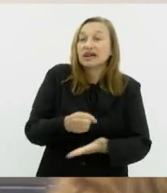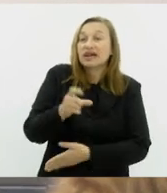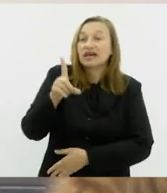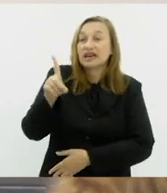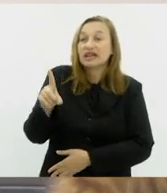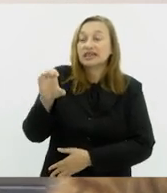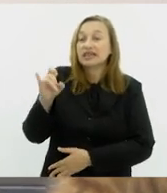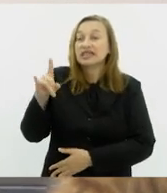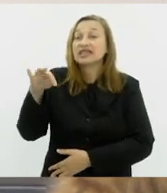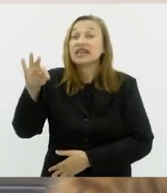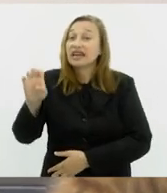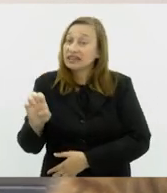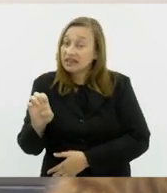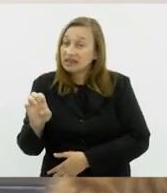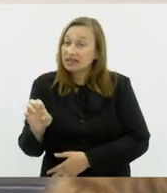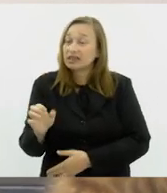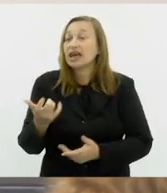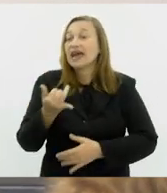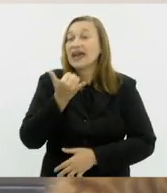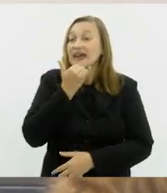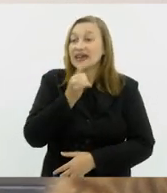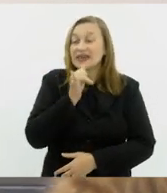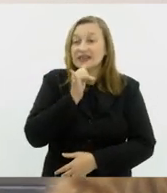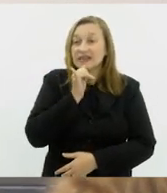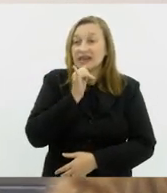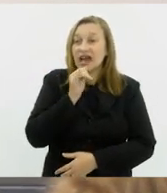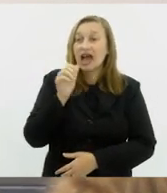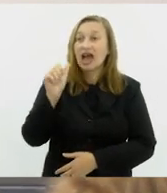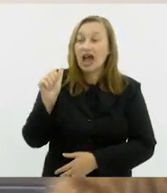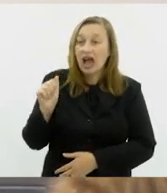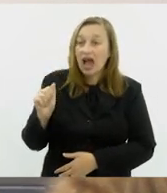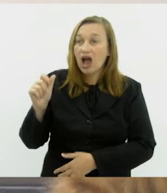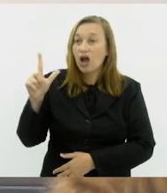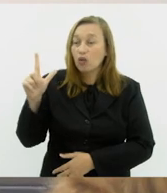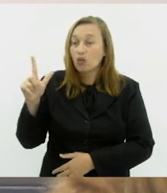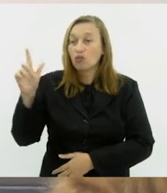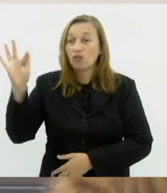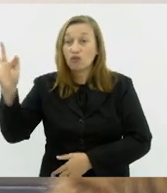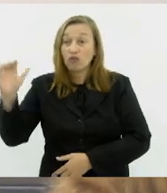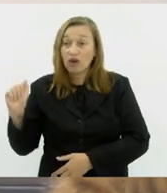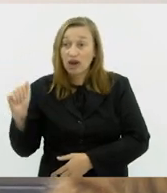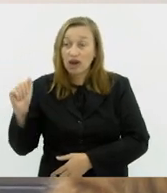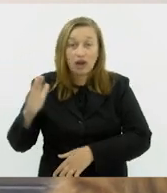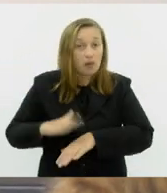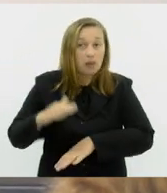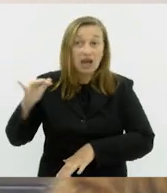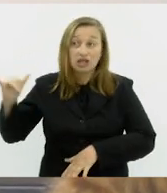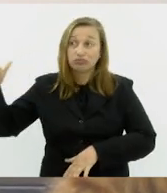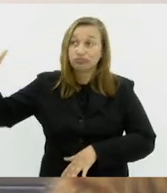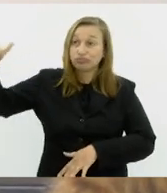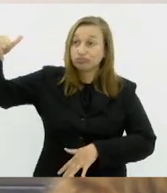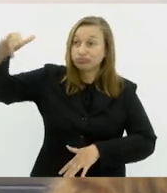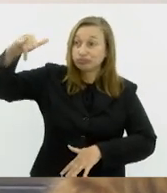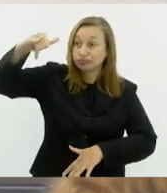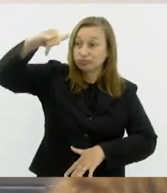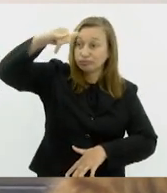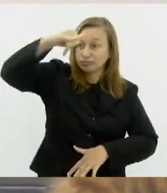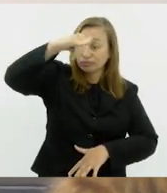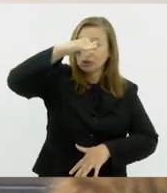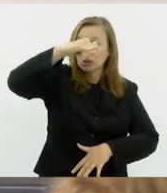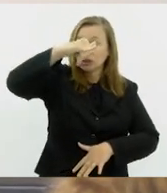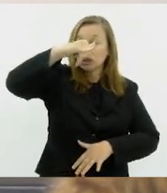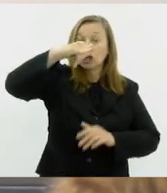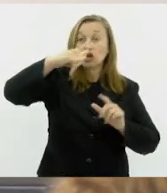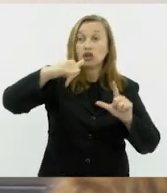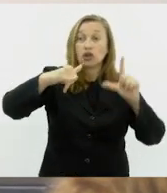espaço aéreo. Por exemplo, o espaço aéreo alfa é o mais restritivo. E o que a gente está falando aqui, o espaço aéreo Golfe,